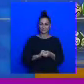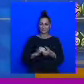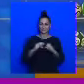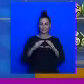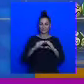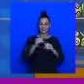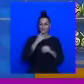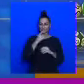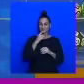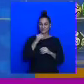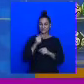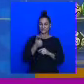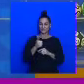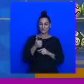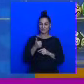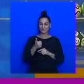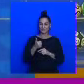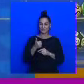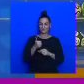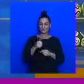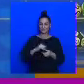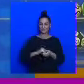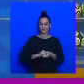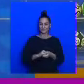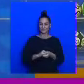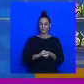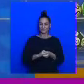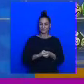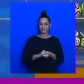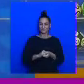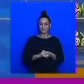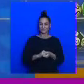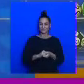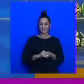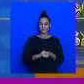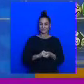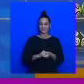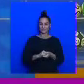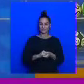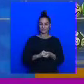Bola vermelha, número 11. Vermelha, 11.